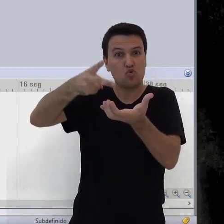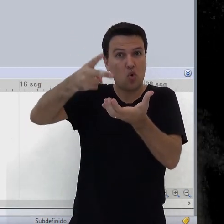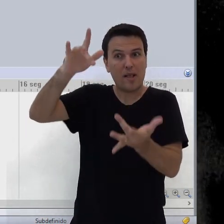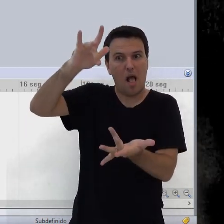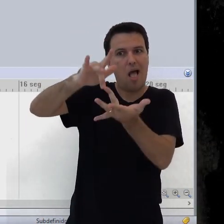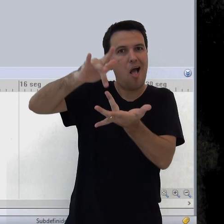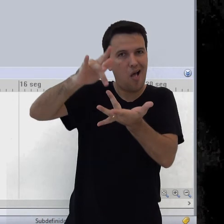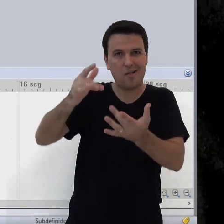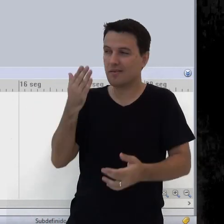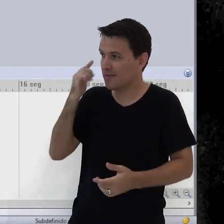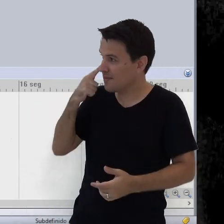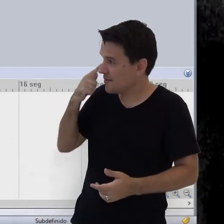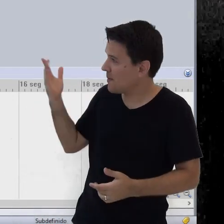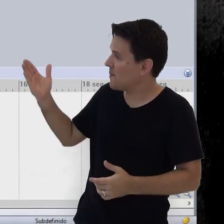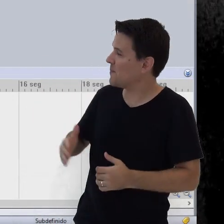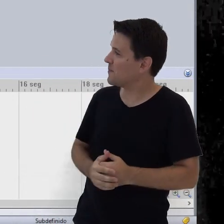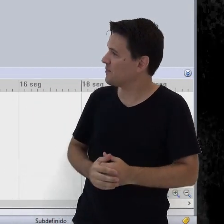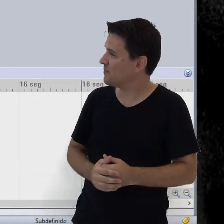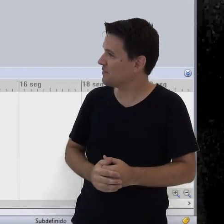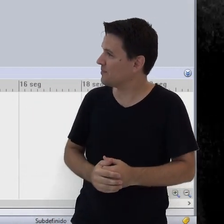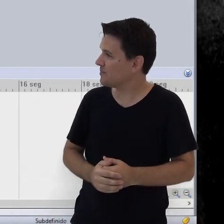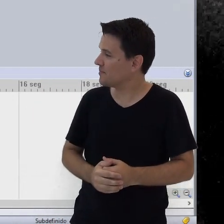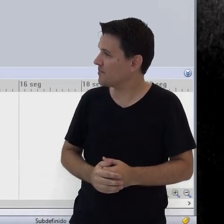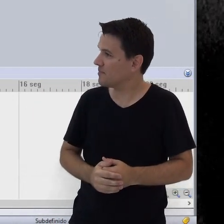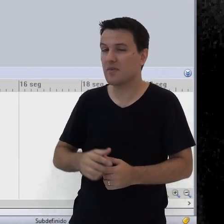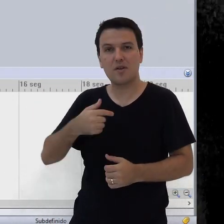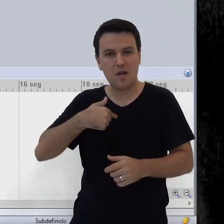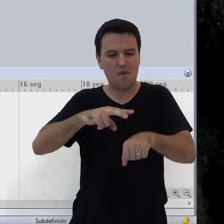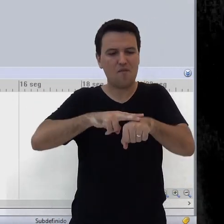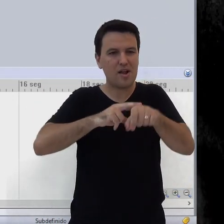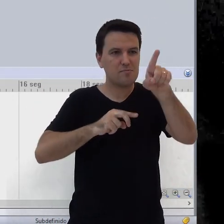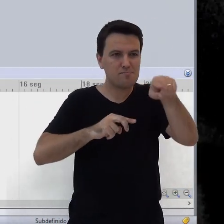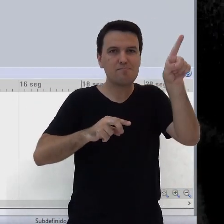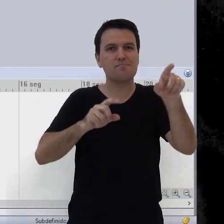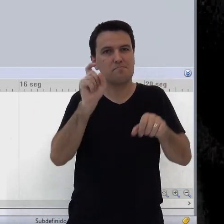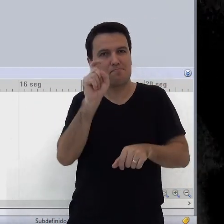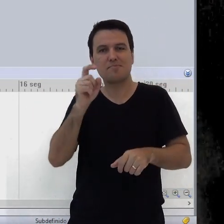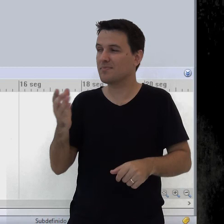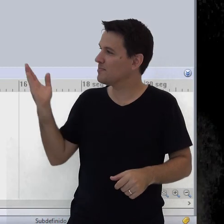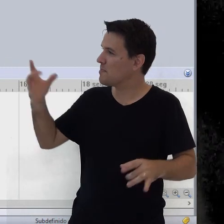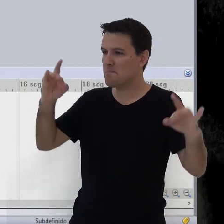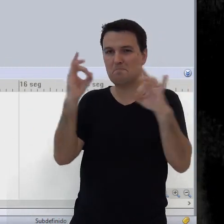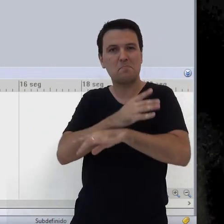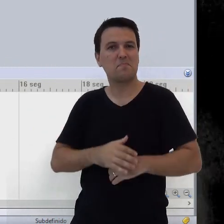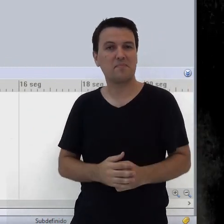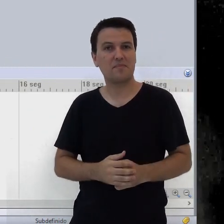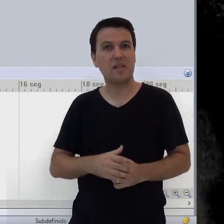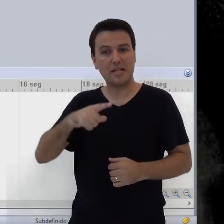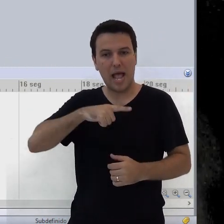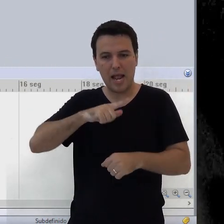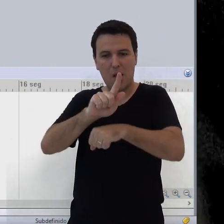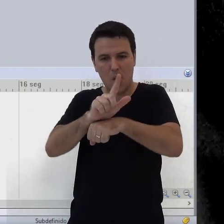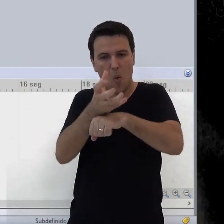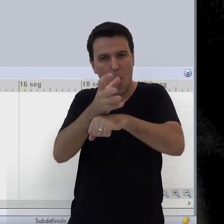outro. Vou clicar uma vez na rampa e uma vez na esfera e vou confirmar e está pronto. Então agora eu tenho